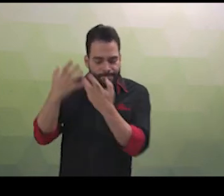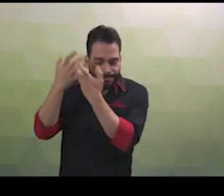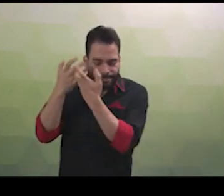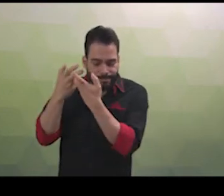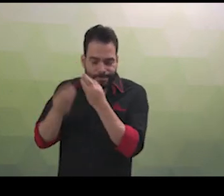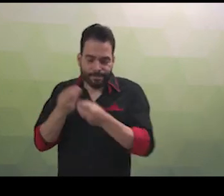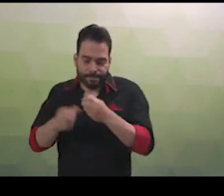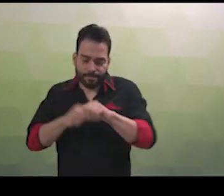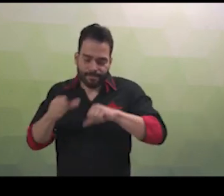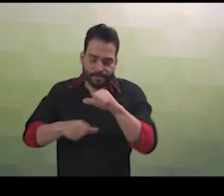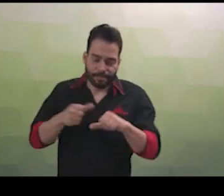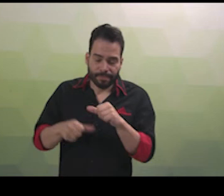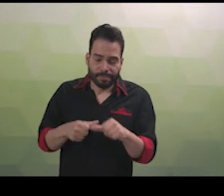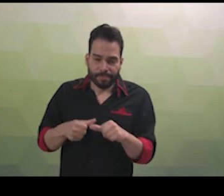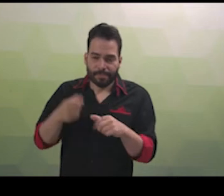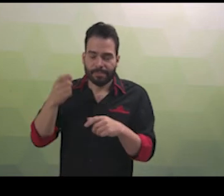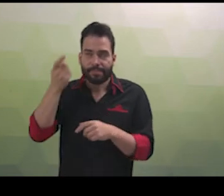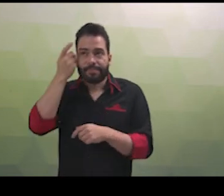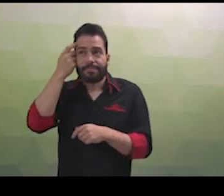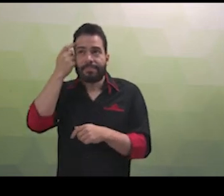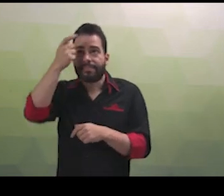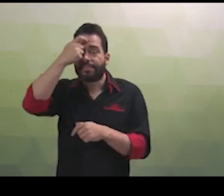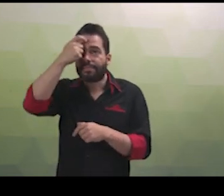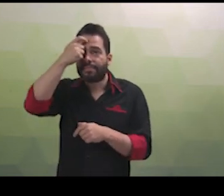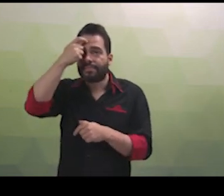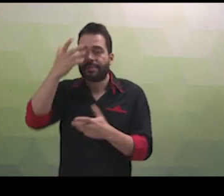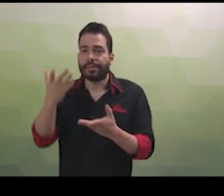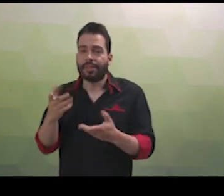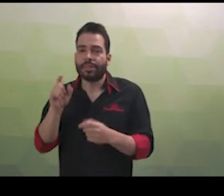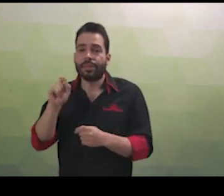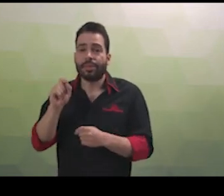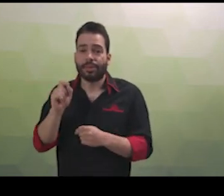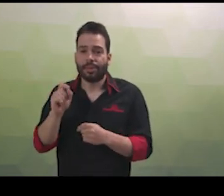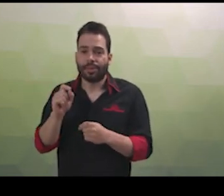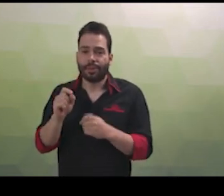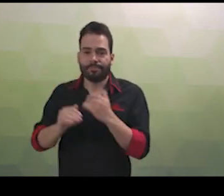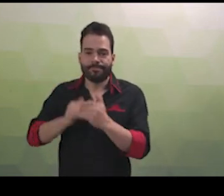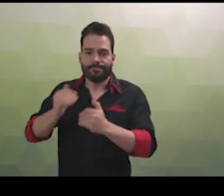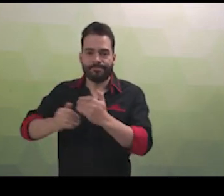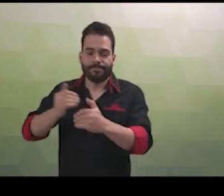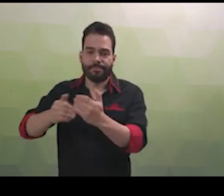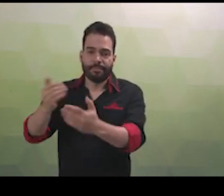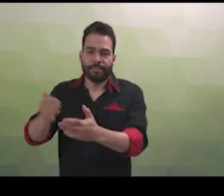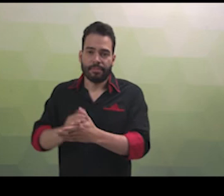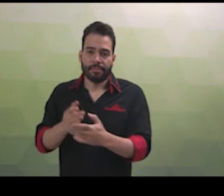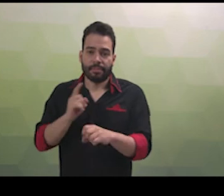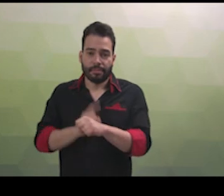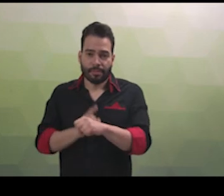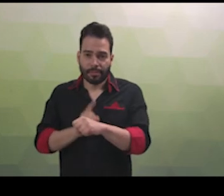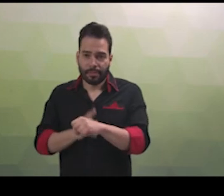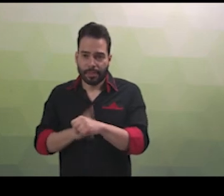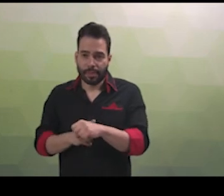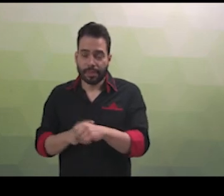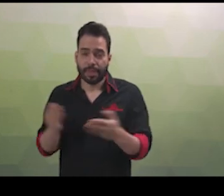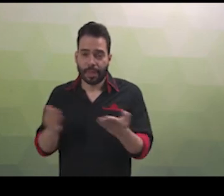rever processos, em mudanças de paradigmas, em consciência institucional de o que é um processo a ser construído, e